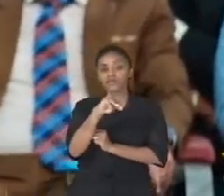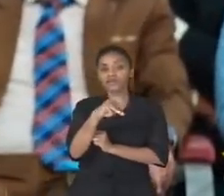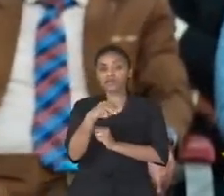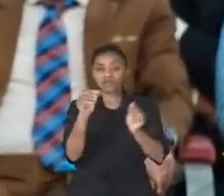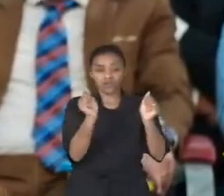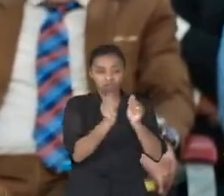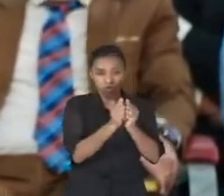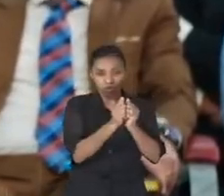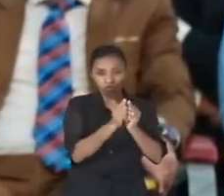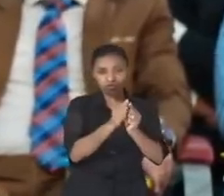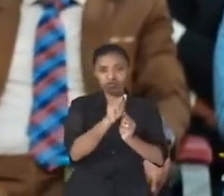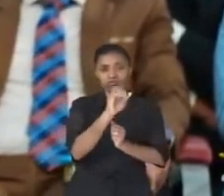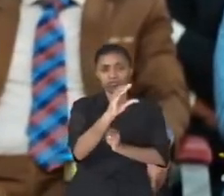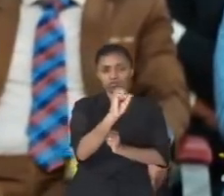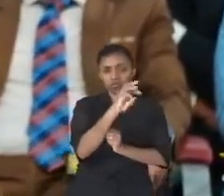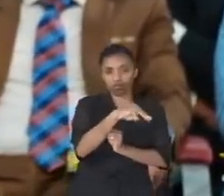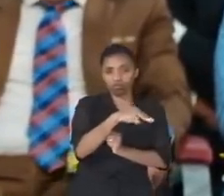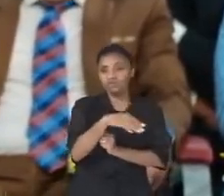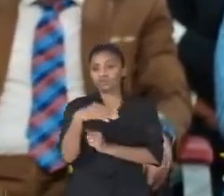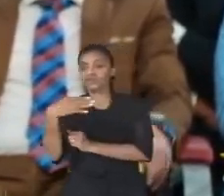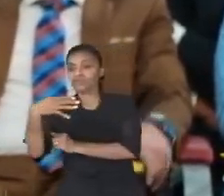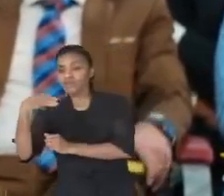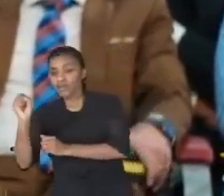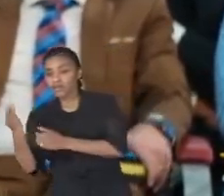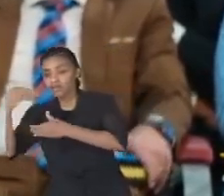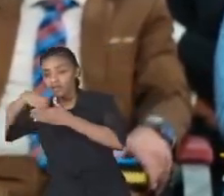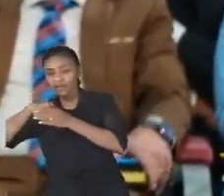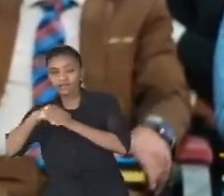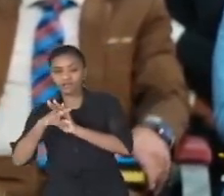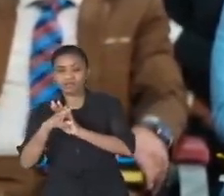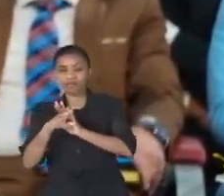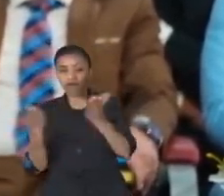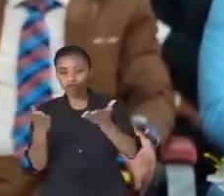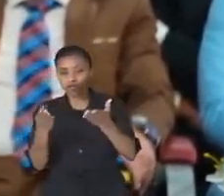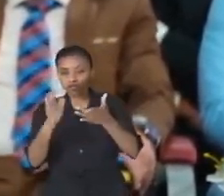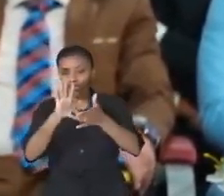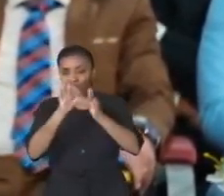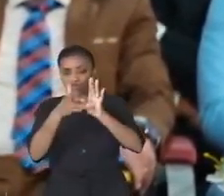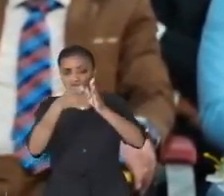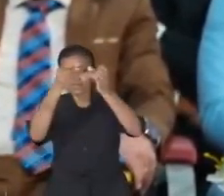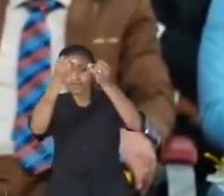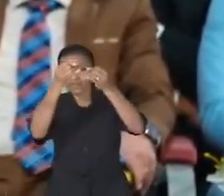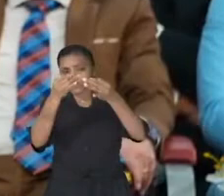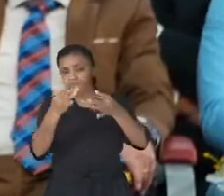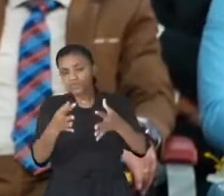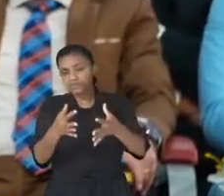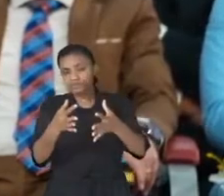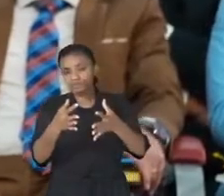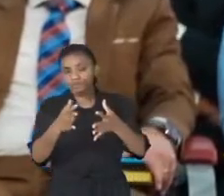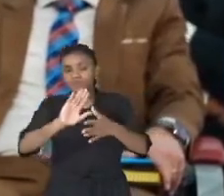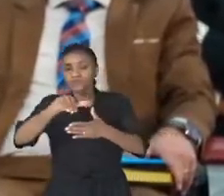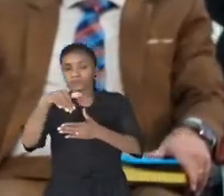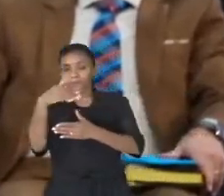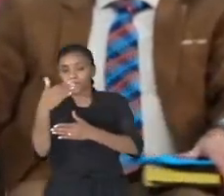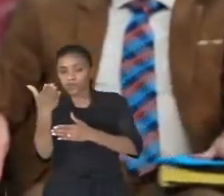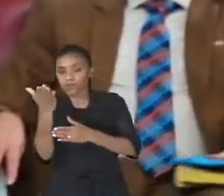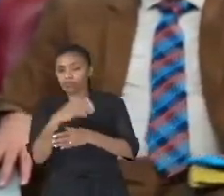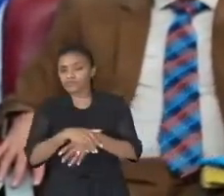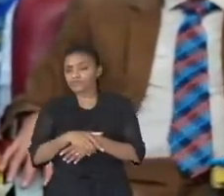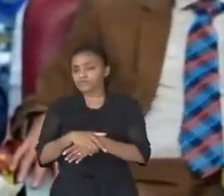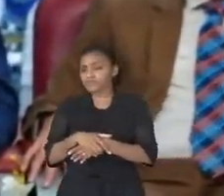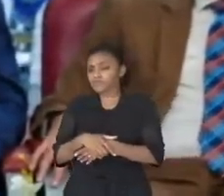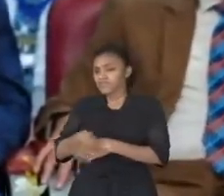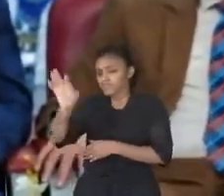novo, com. Diga em. Eis aqui o que Jesus está falando. Quando esse Espírito de verdade